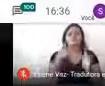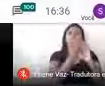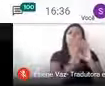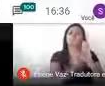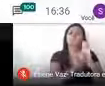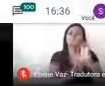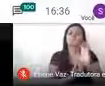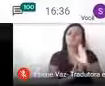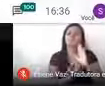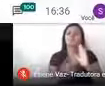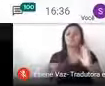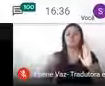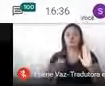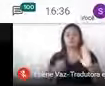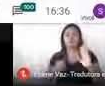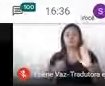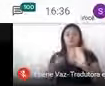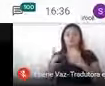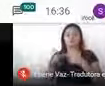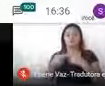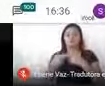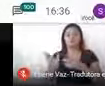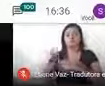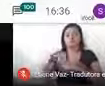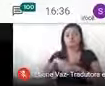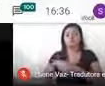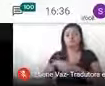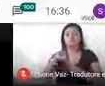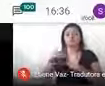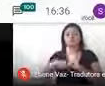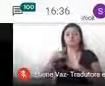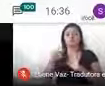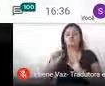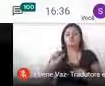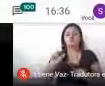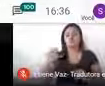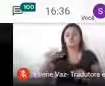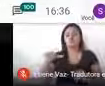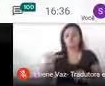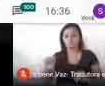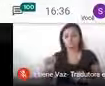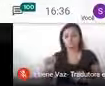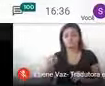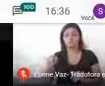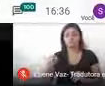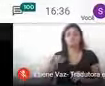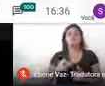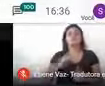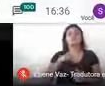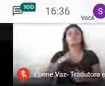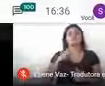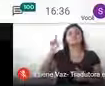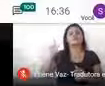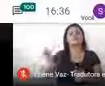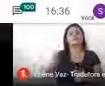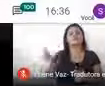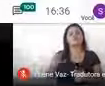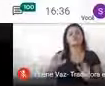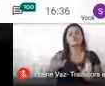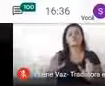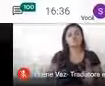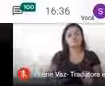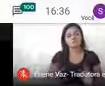do Atlas Linguístico das Minorias Alemãs, coordenado pelo professor Cleóter Hoffen e o professor Thun e